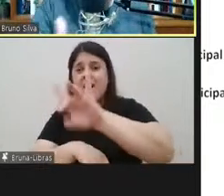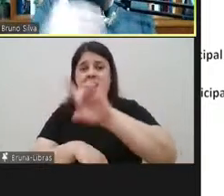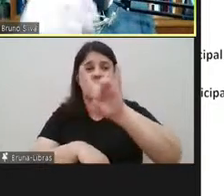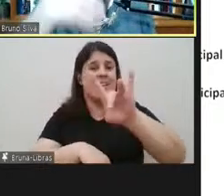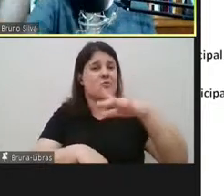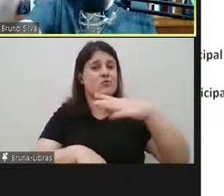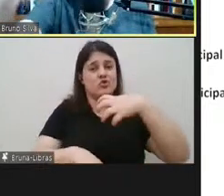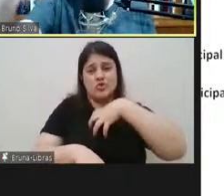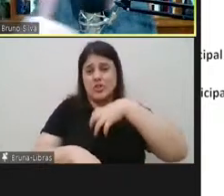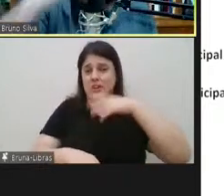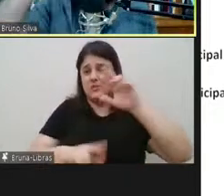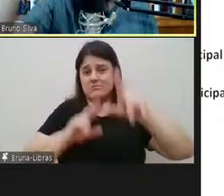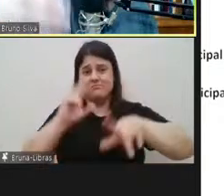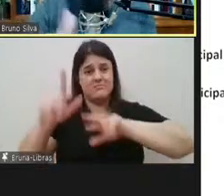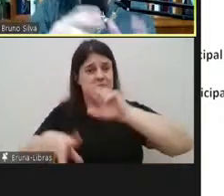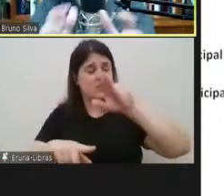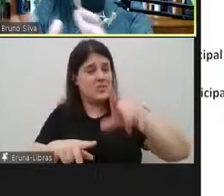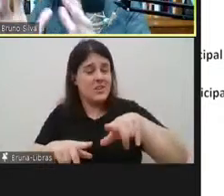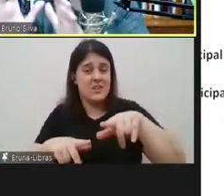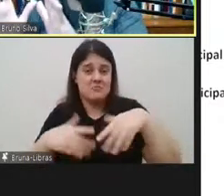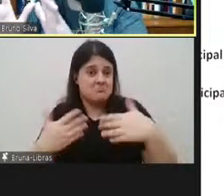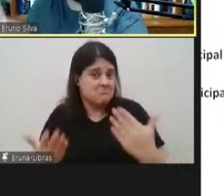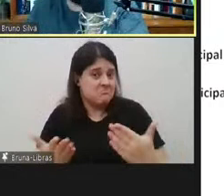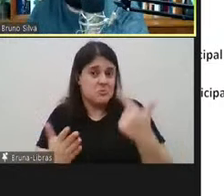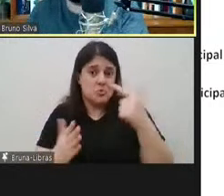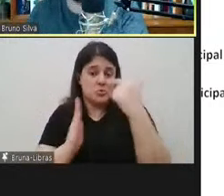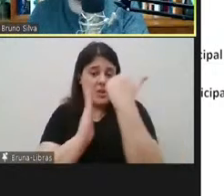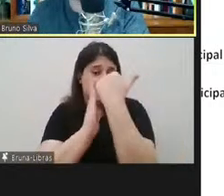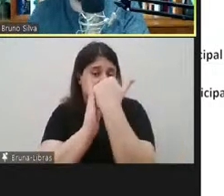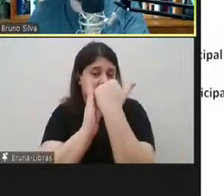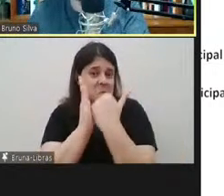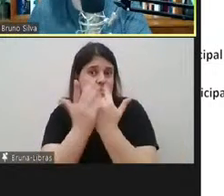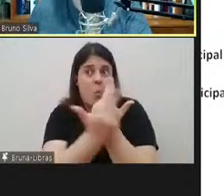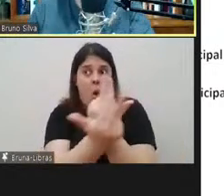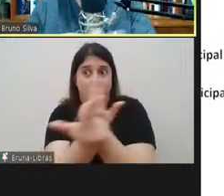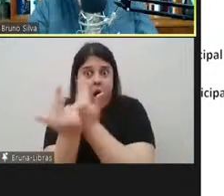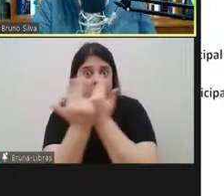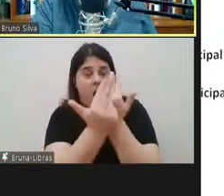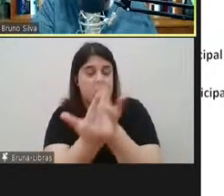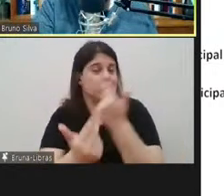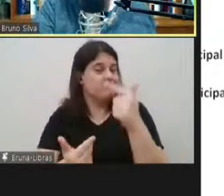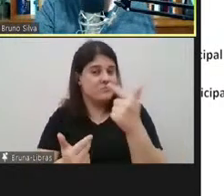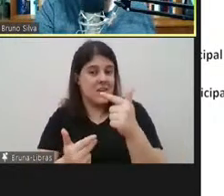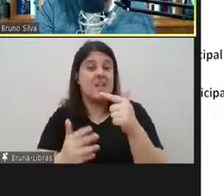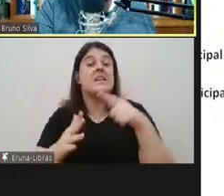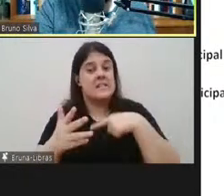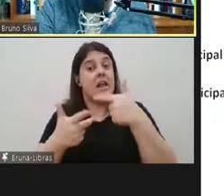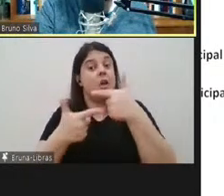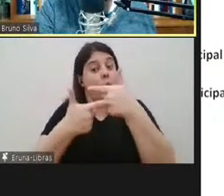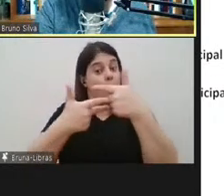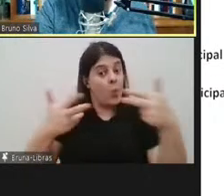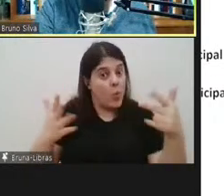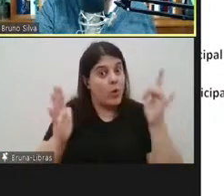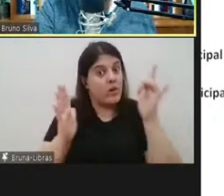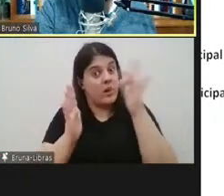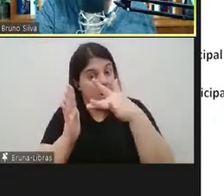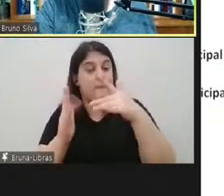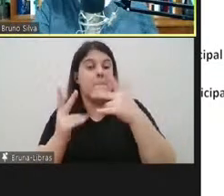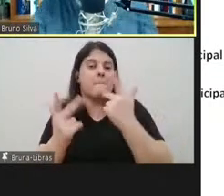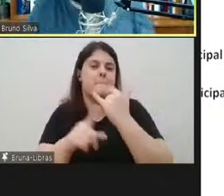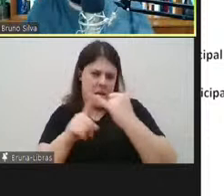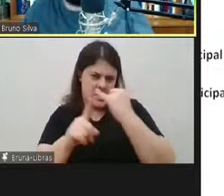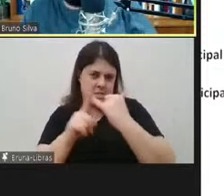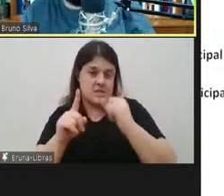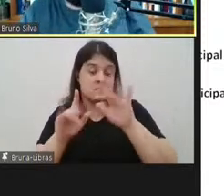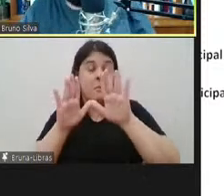faz de um jeito cada um se estruturou cada um se organizou de um jeito diferente né a pontos parecidos obviamente do ponto de vista